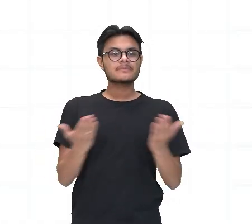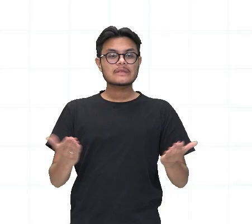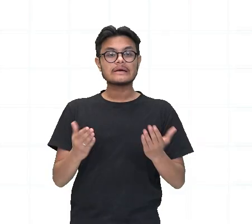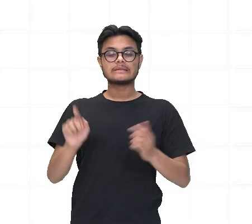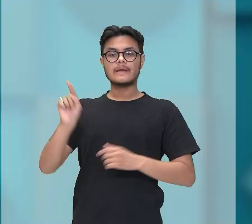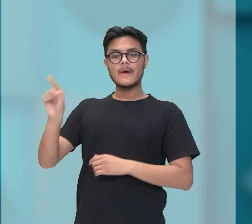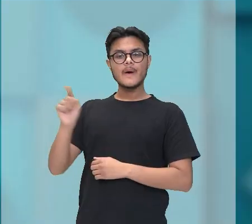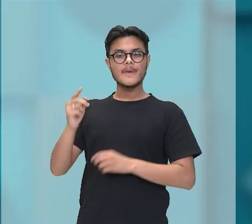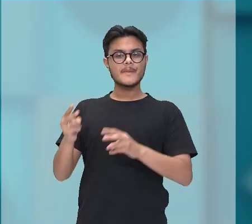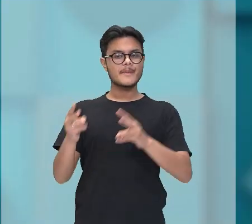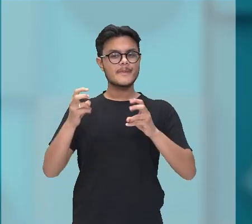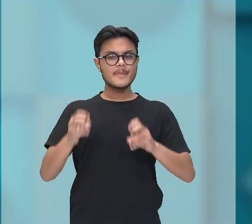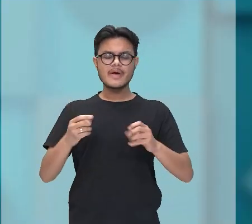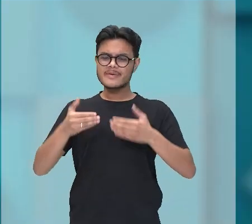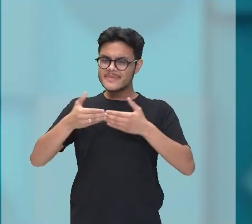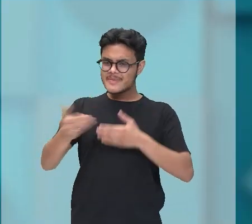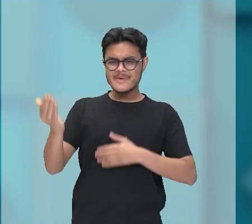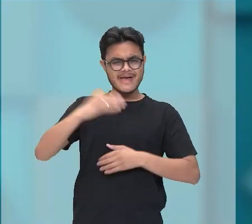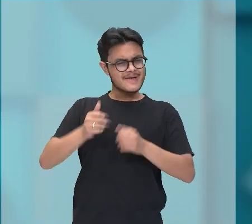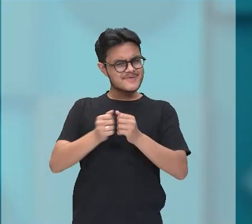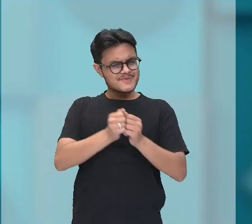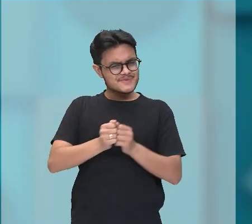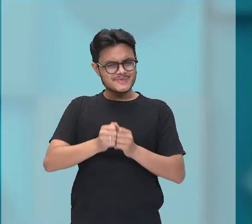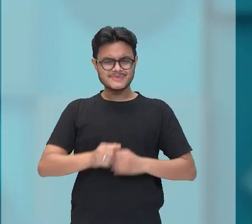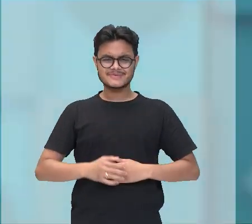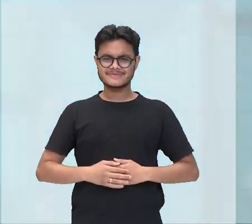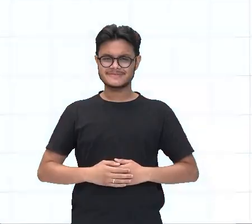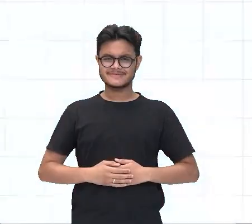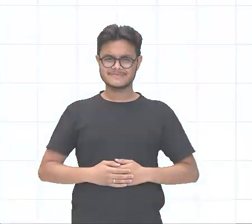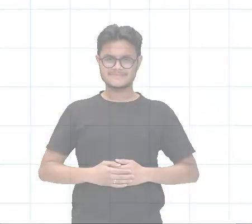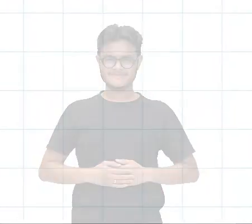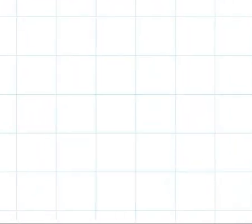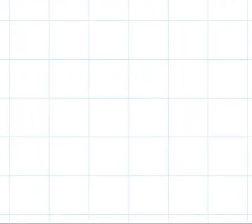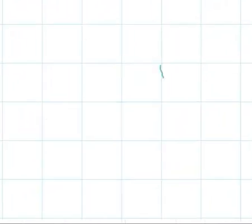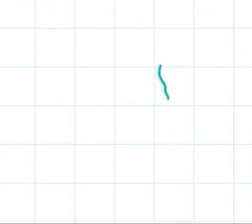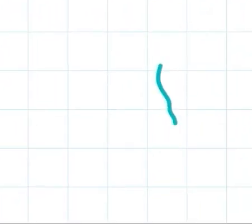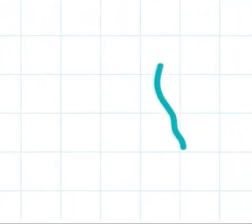só, vamos começar? Vamos juntos iniciar esta aula?